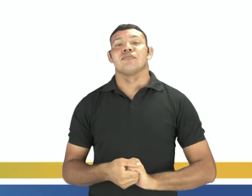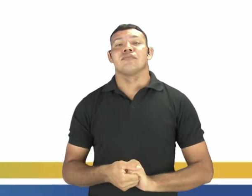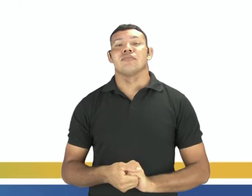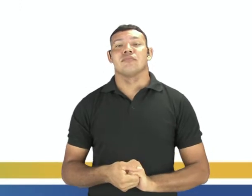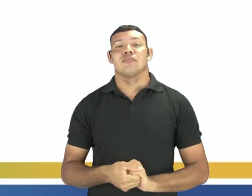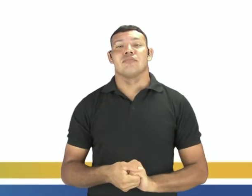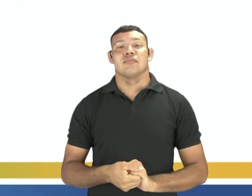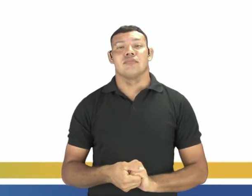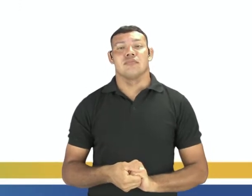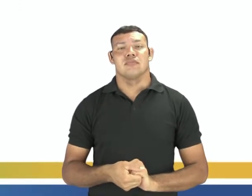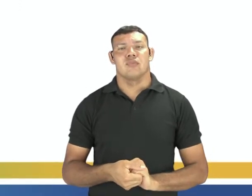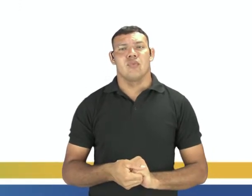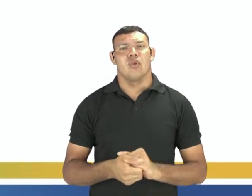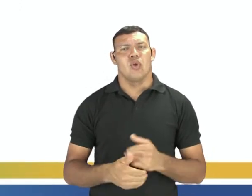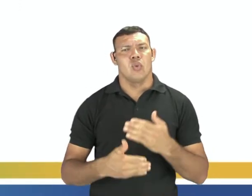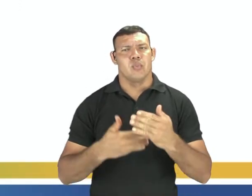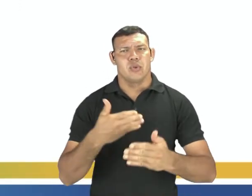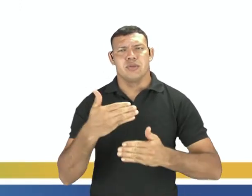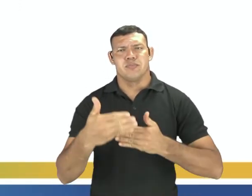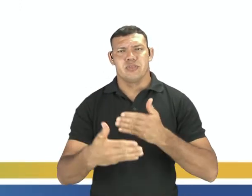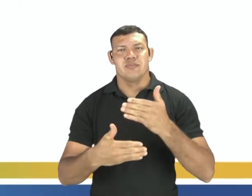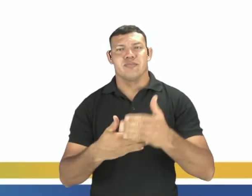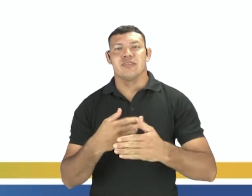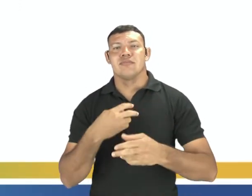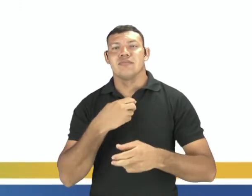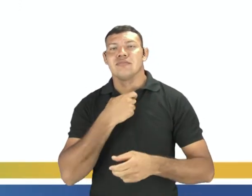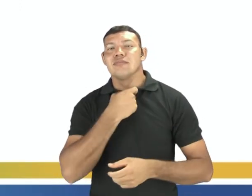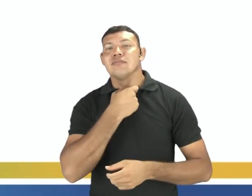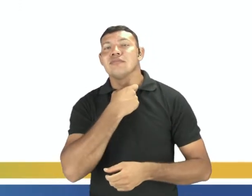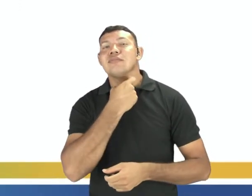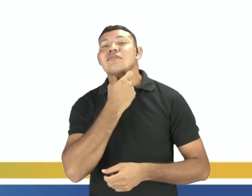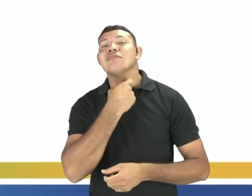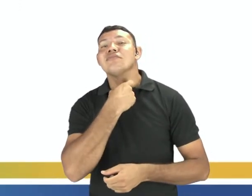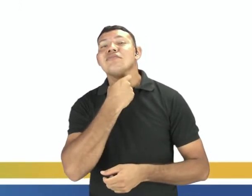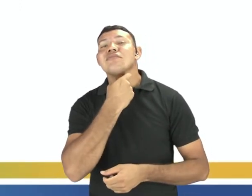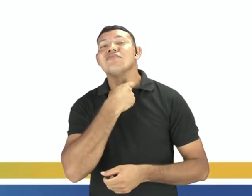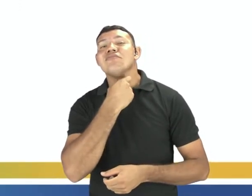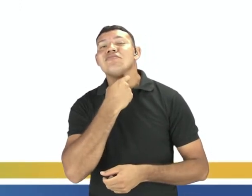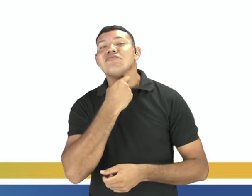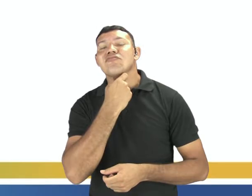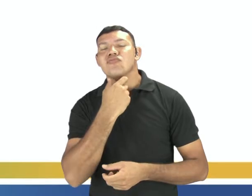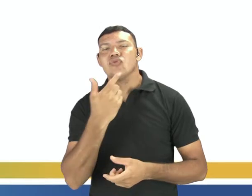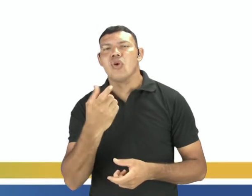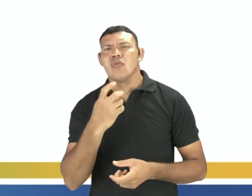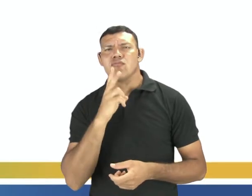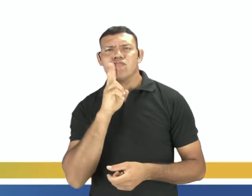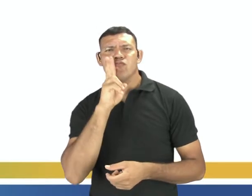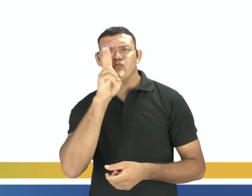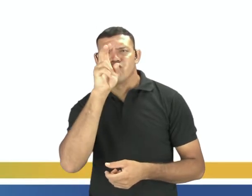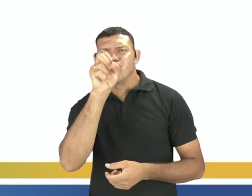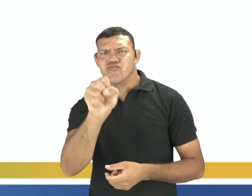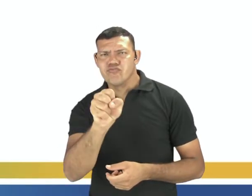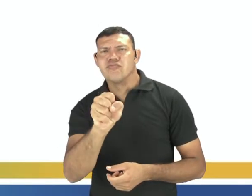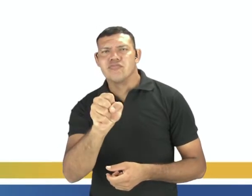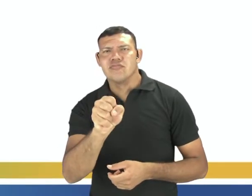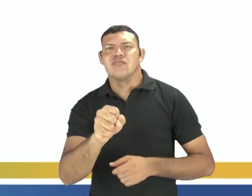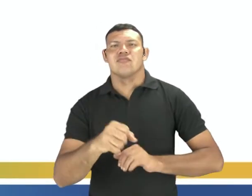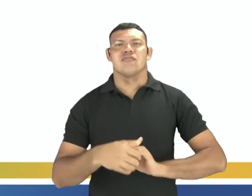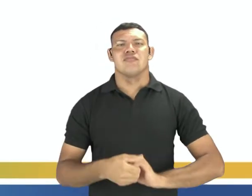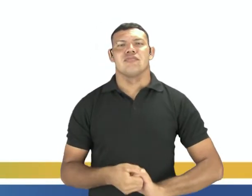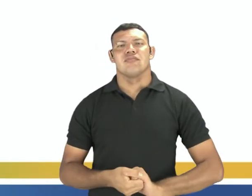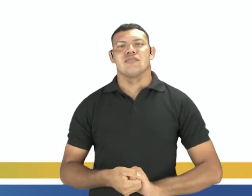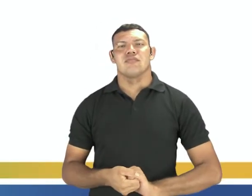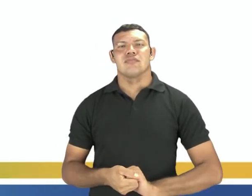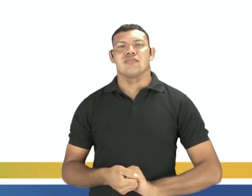À medida que o tempo passa, as cordas vocais também elas começam a engrossar, o que torna a voz também